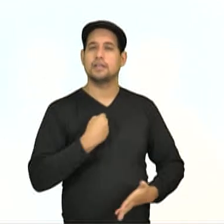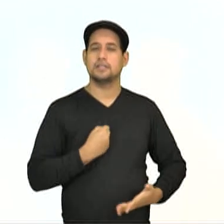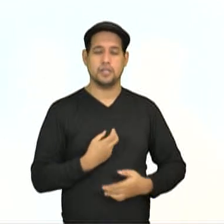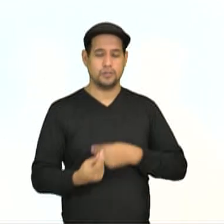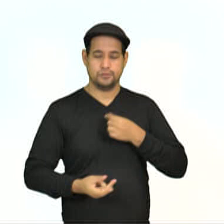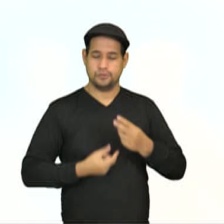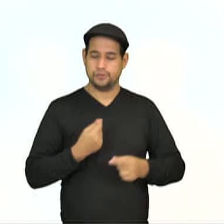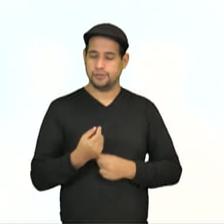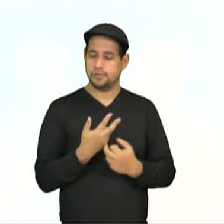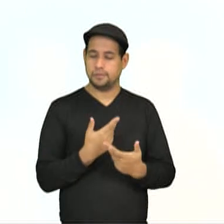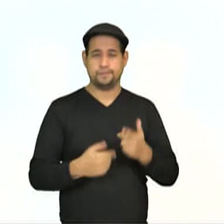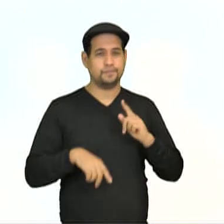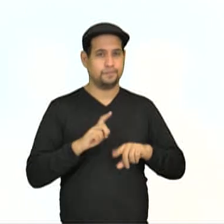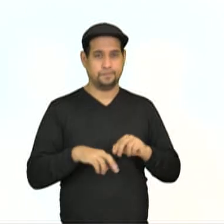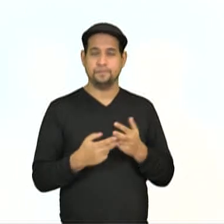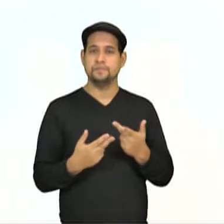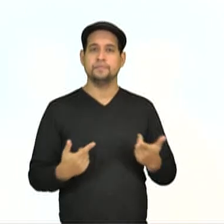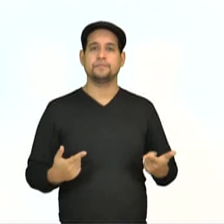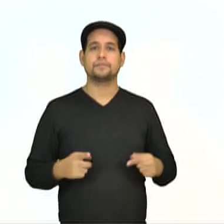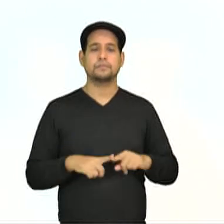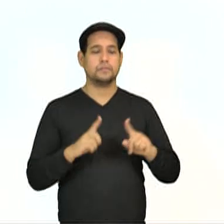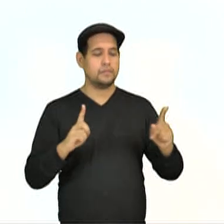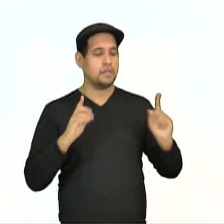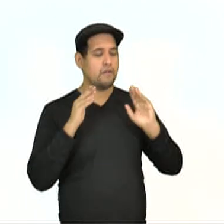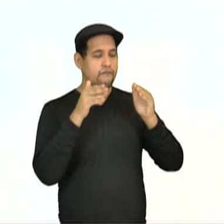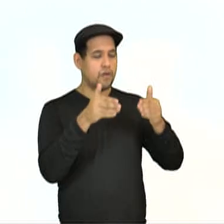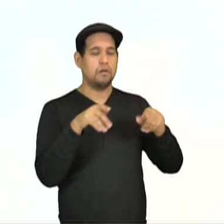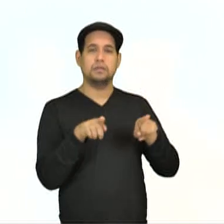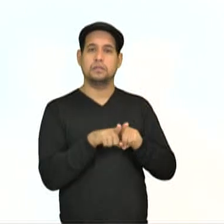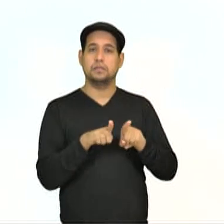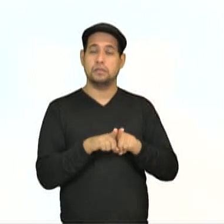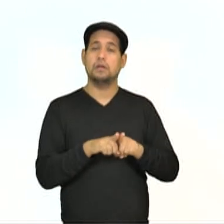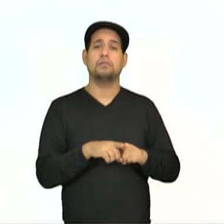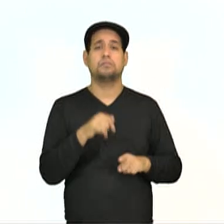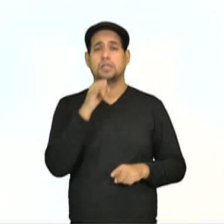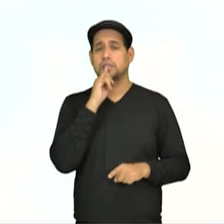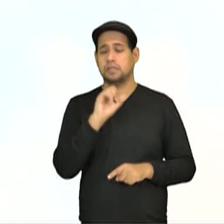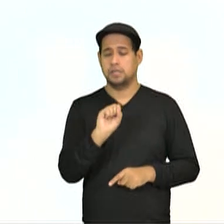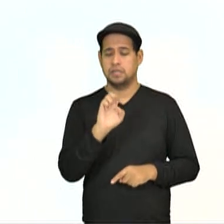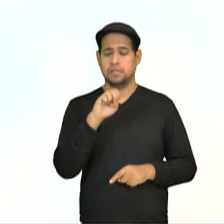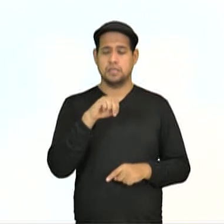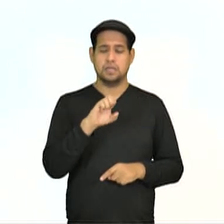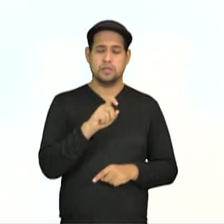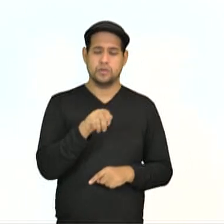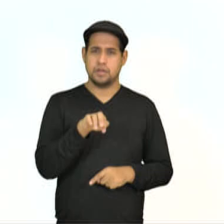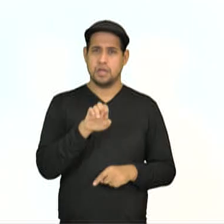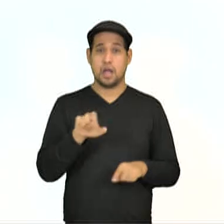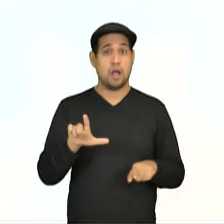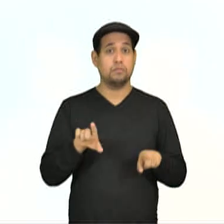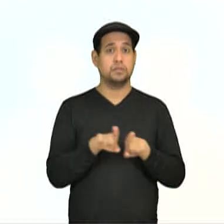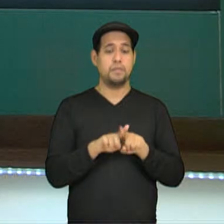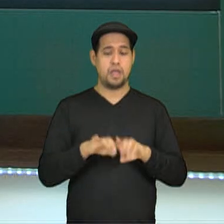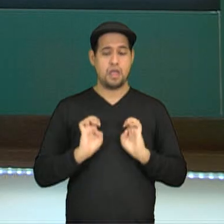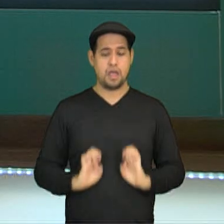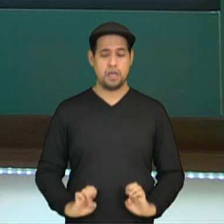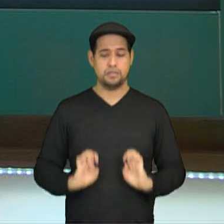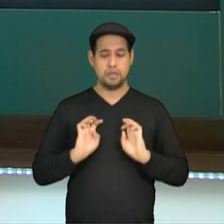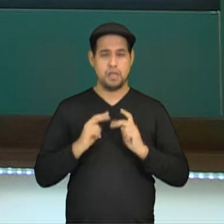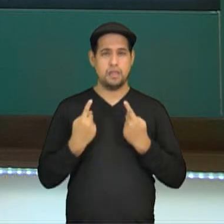e outros bens materiais. E enfatiza a parte material, sensorial e ética do ser